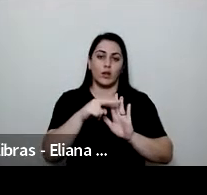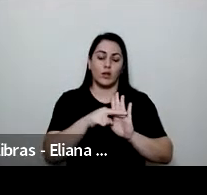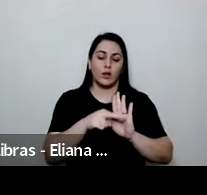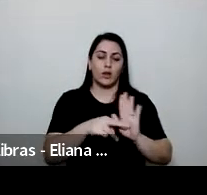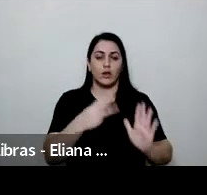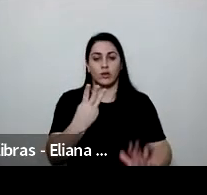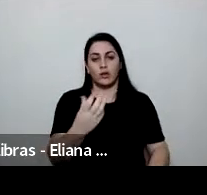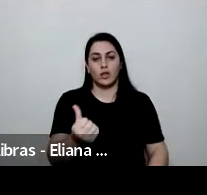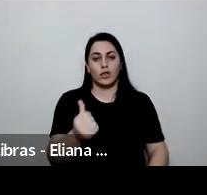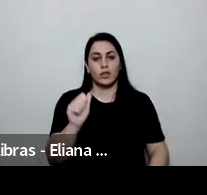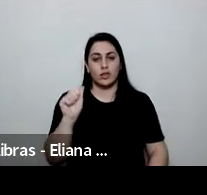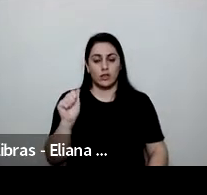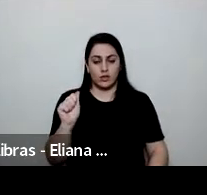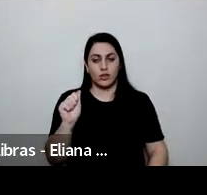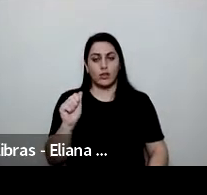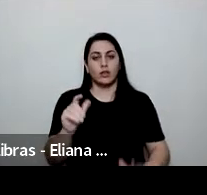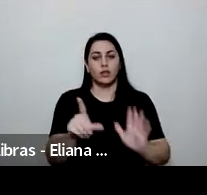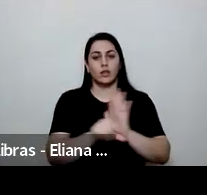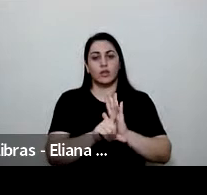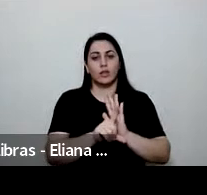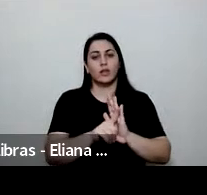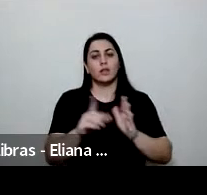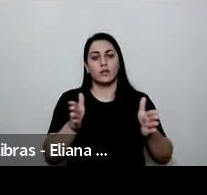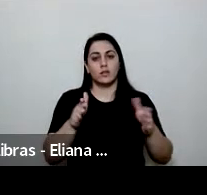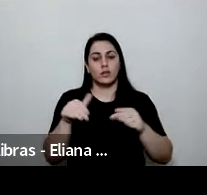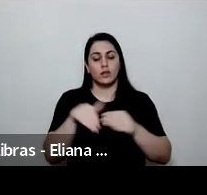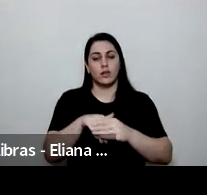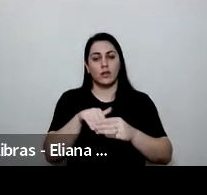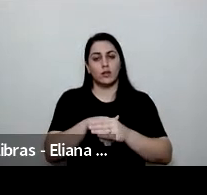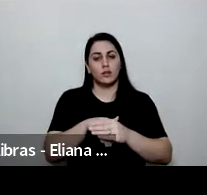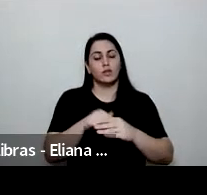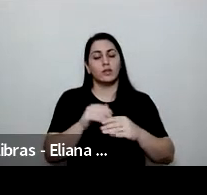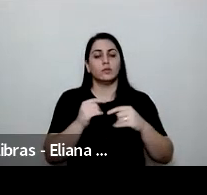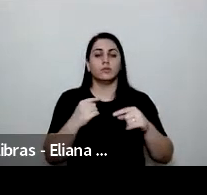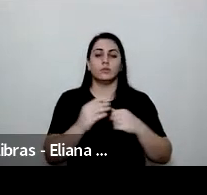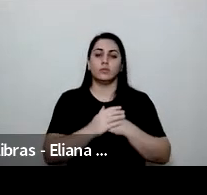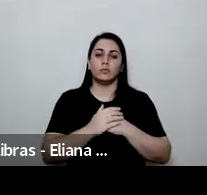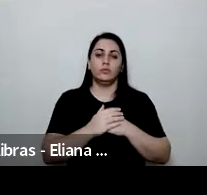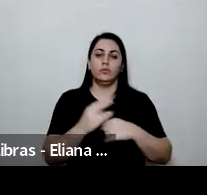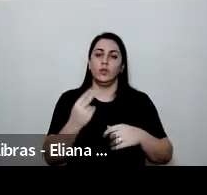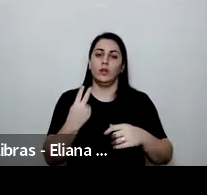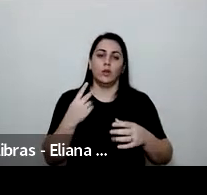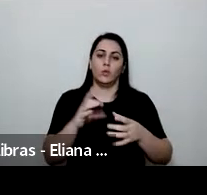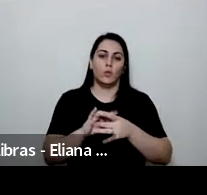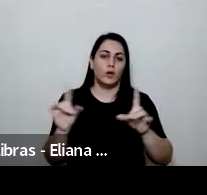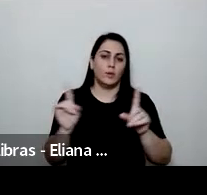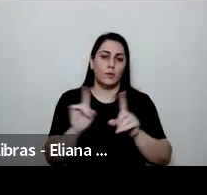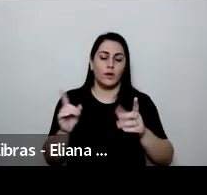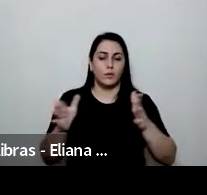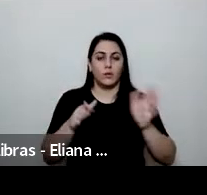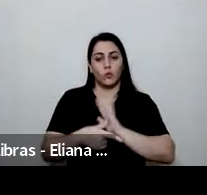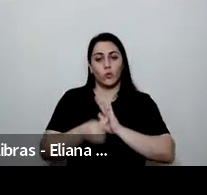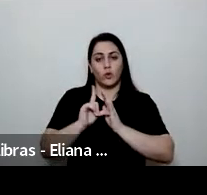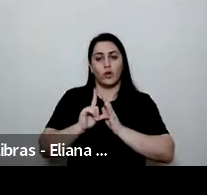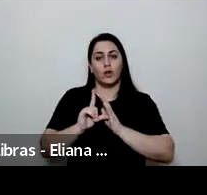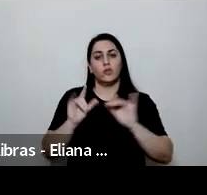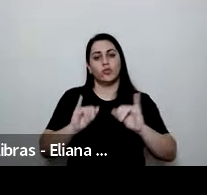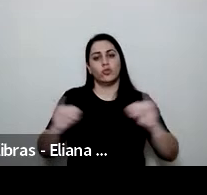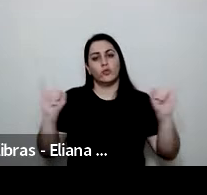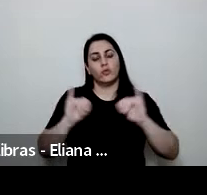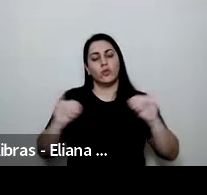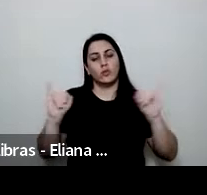36 a da Lei das eleições não legitima em período pré-campanha vehicula são